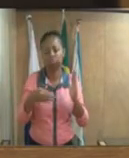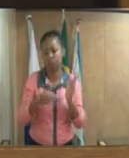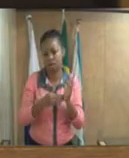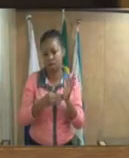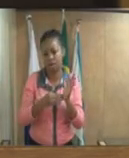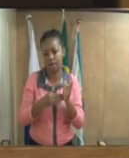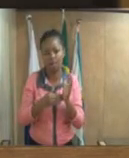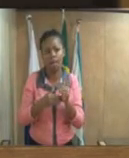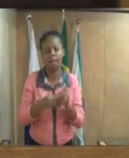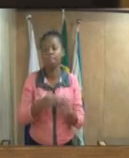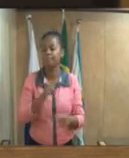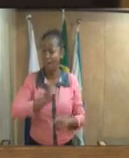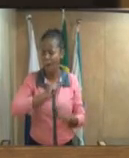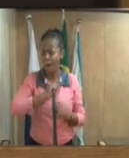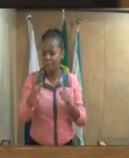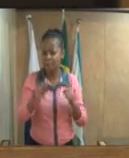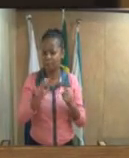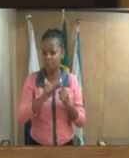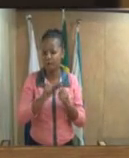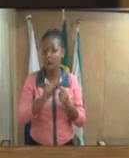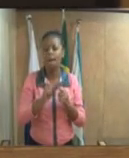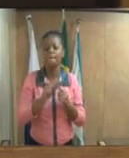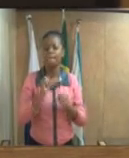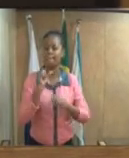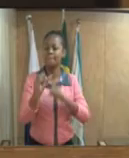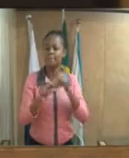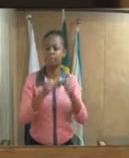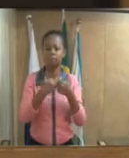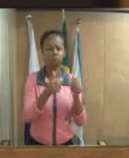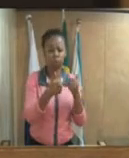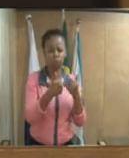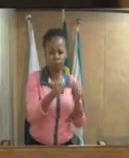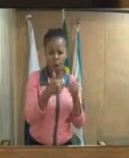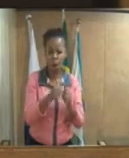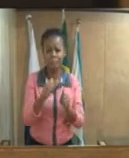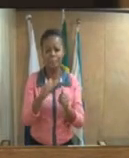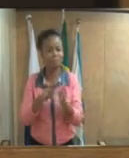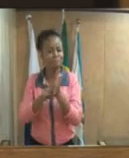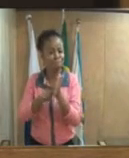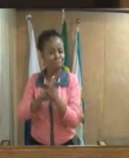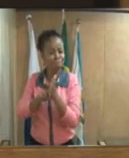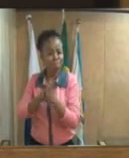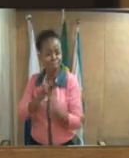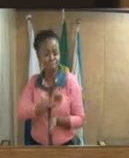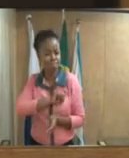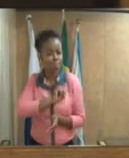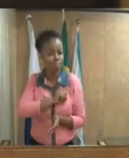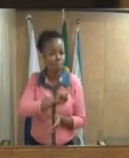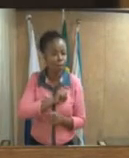público, uma fiscalização que foi dada,